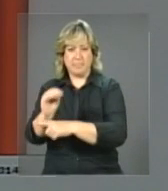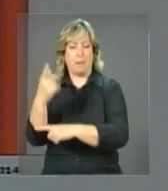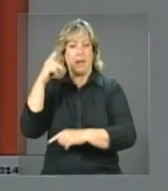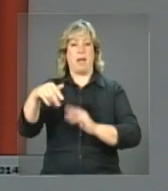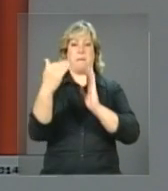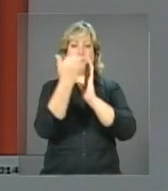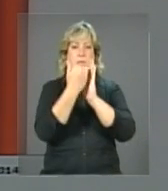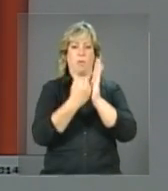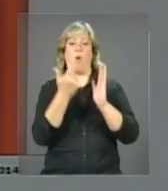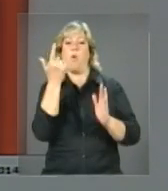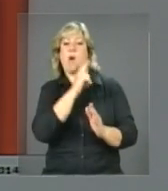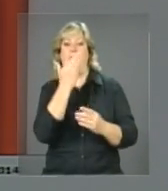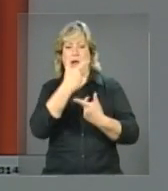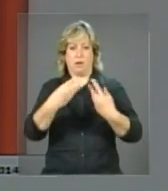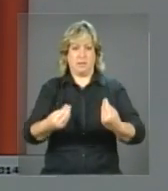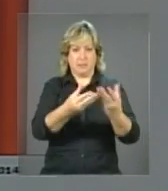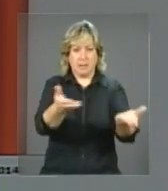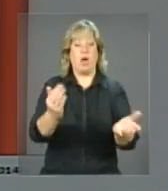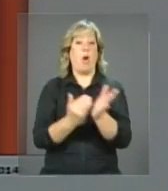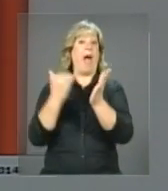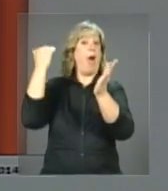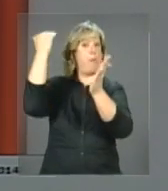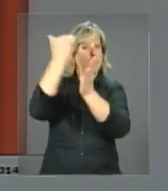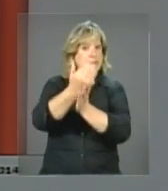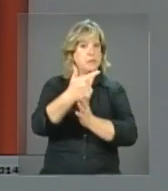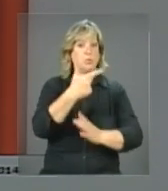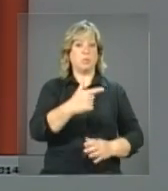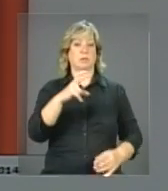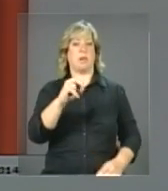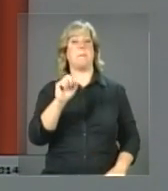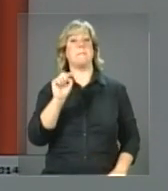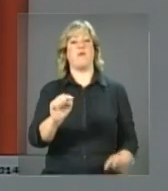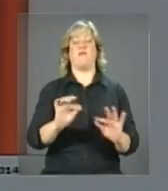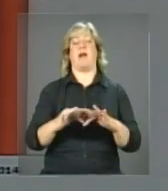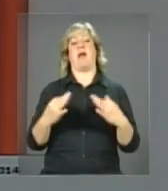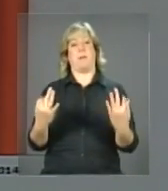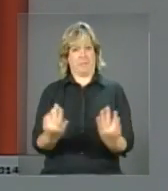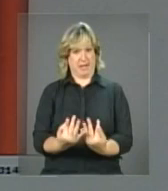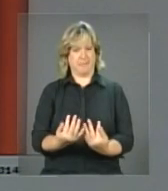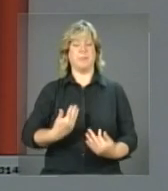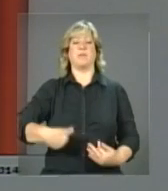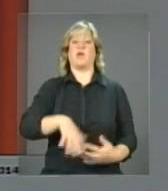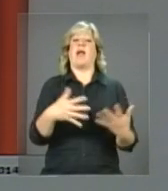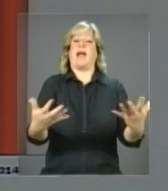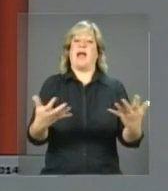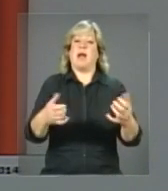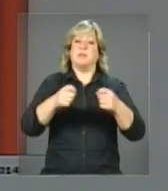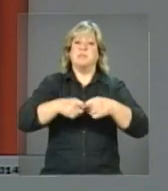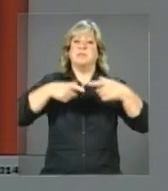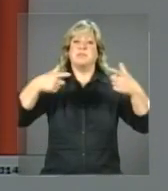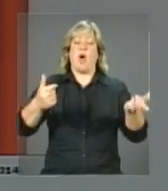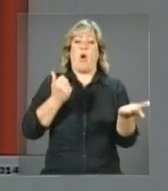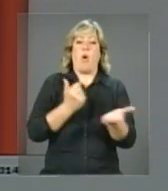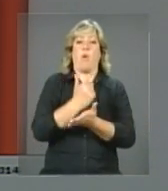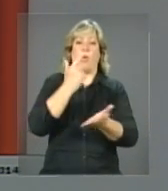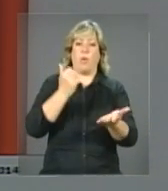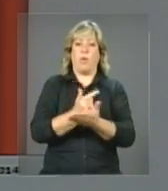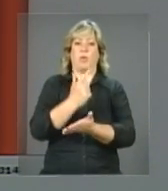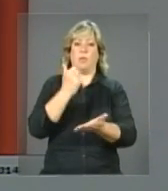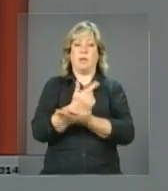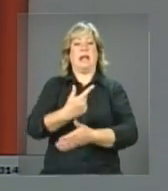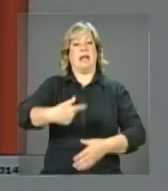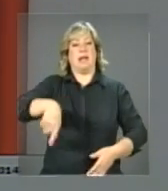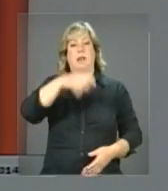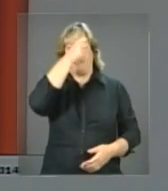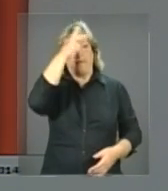de Aquisição de Alimentos, e passe para 255 mil famílias. Queremos ampliar as compras, e nisso as prefeituras